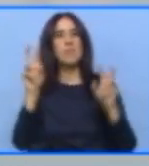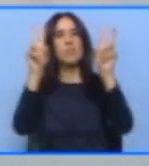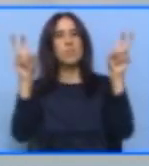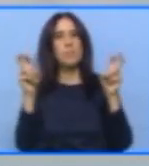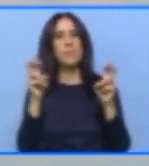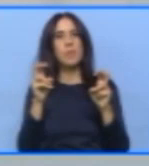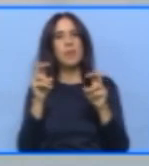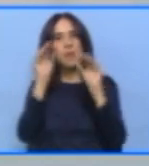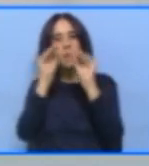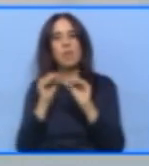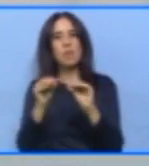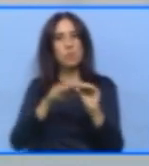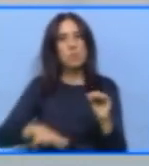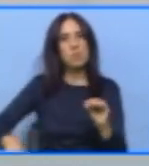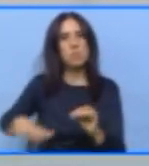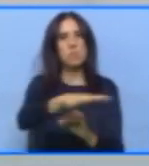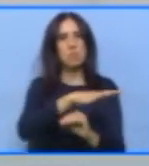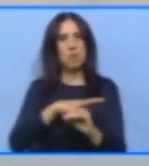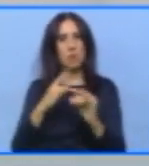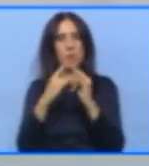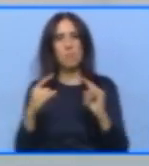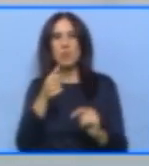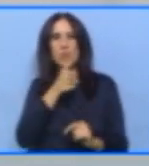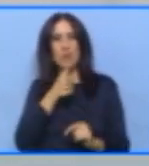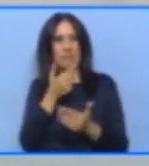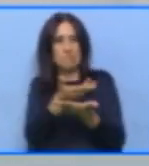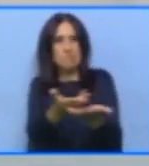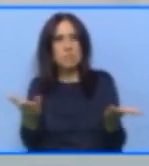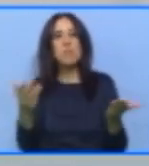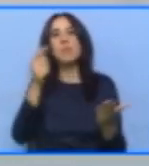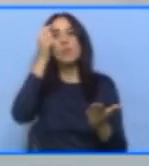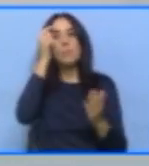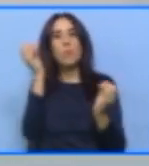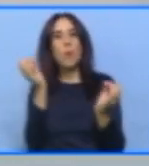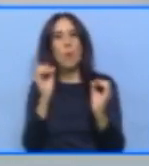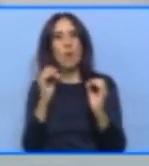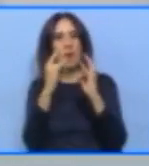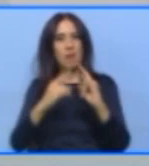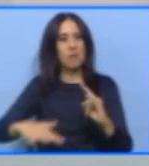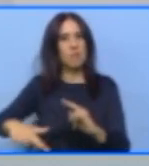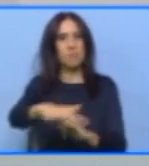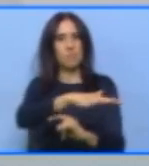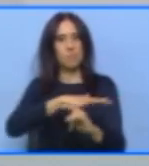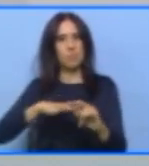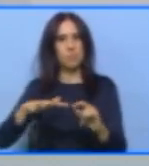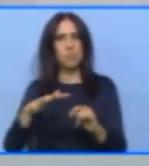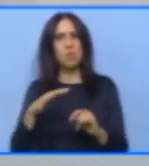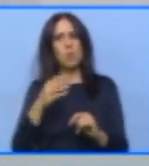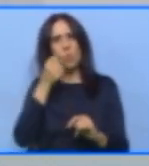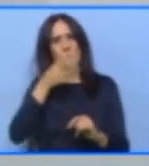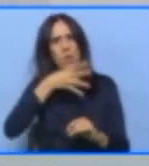e ver o sofrimento e a falta de respeito que havia naqueles campos. E